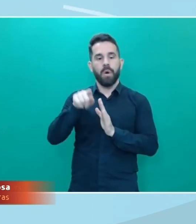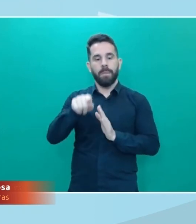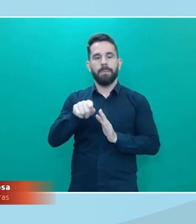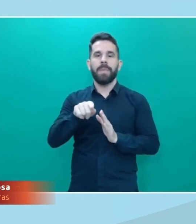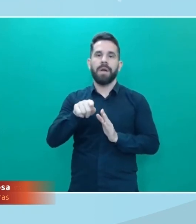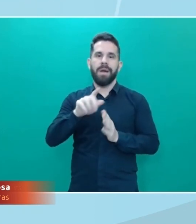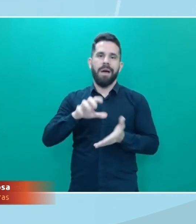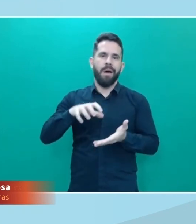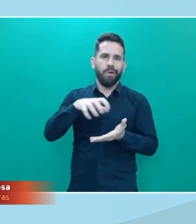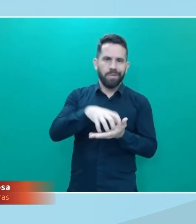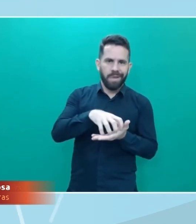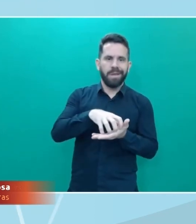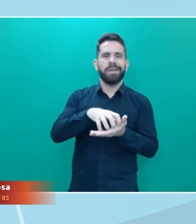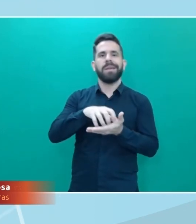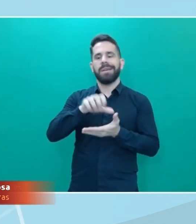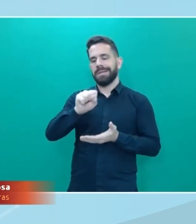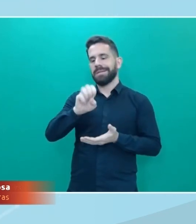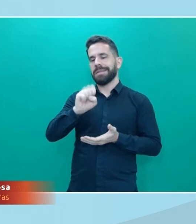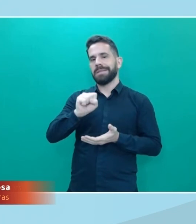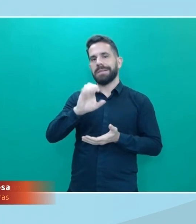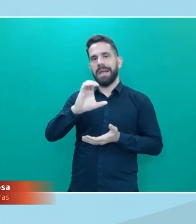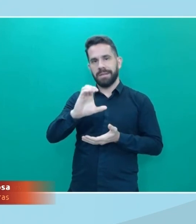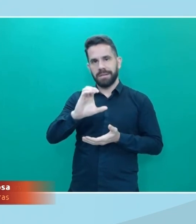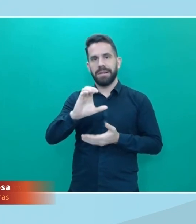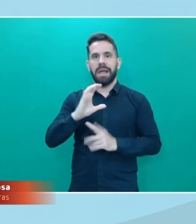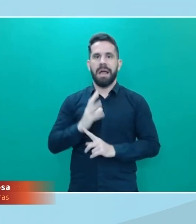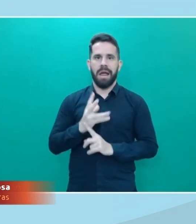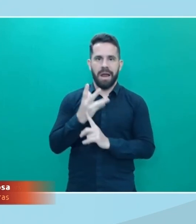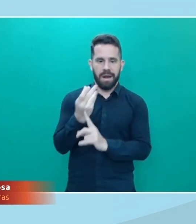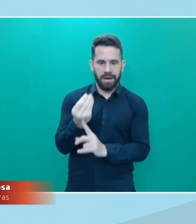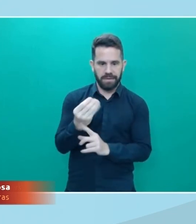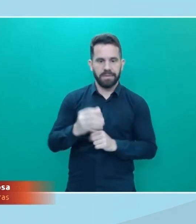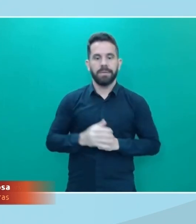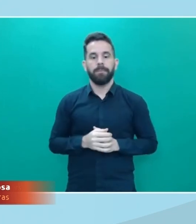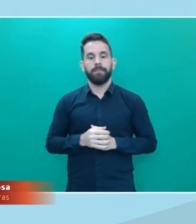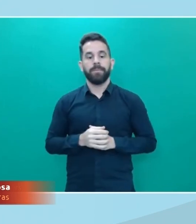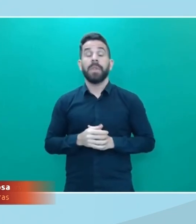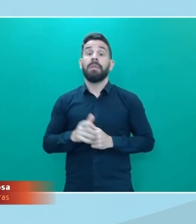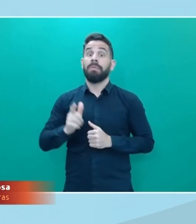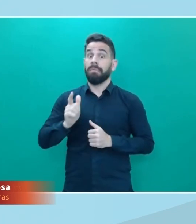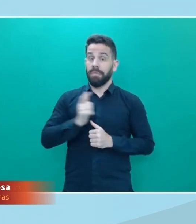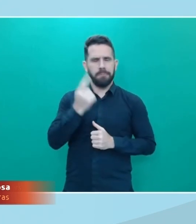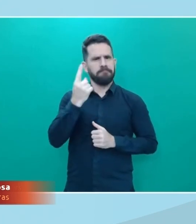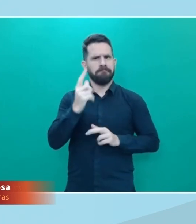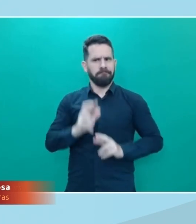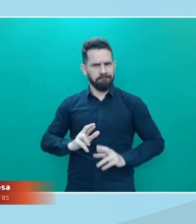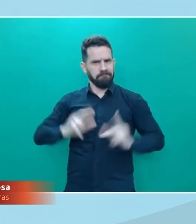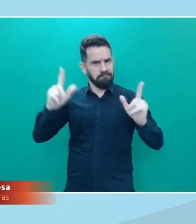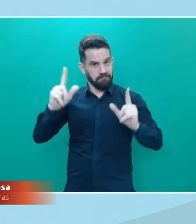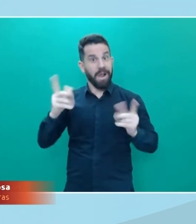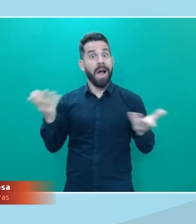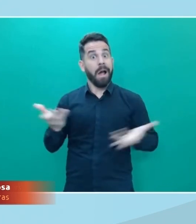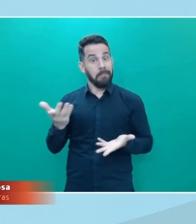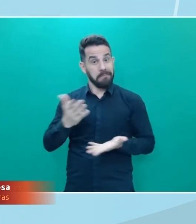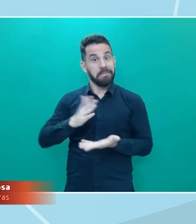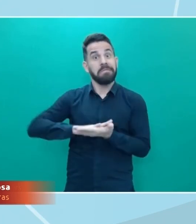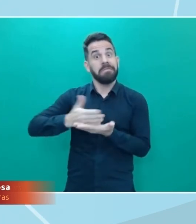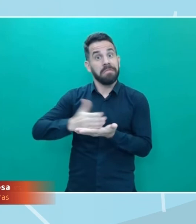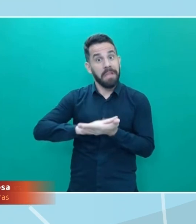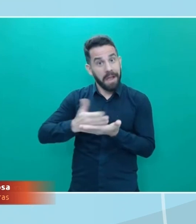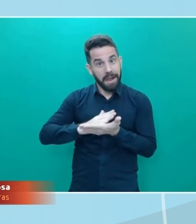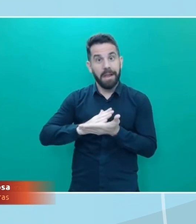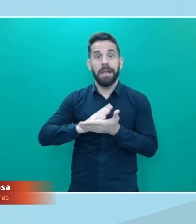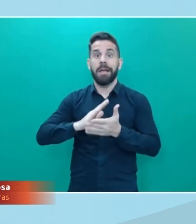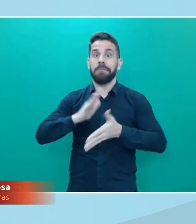como diferencial, já que a atividade vai contar com interpretação para Libras, além de promover